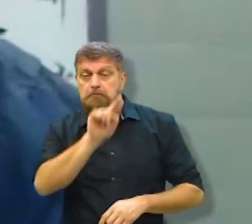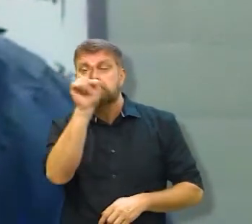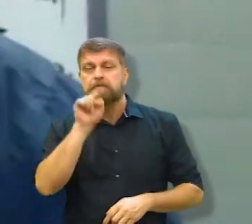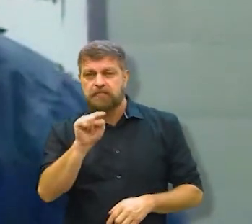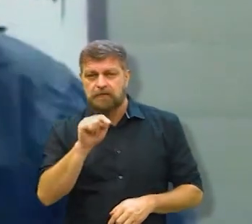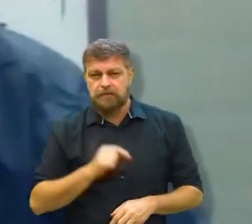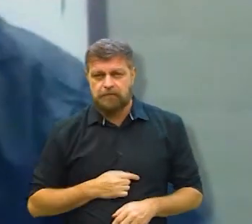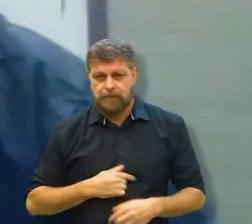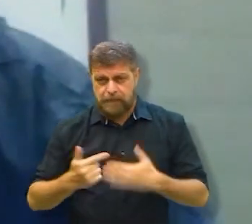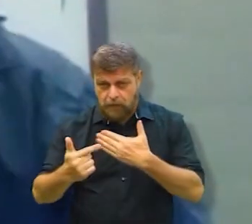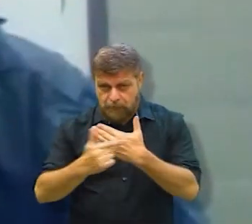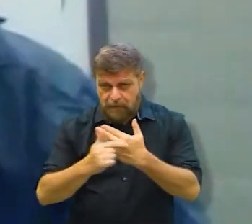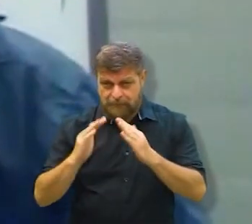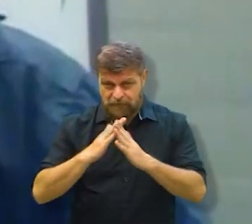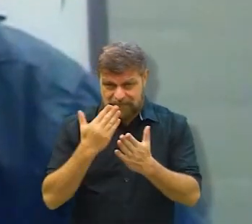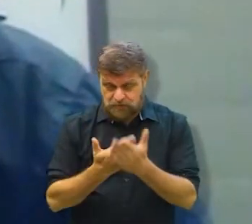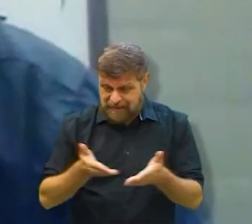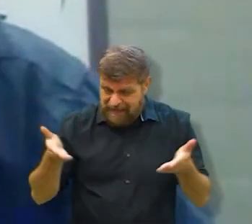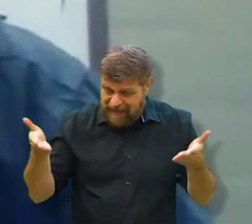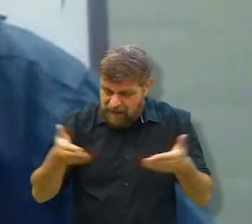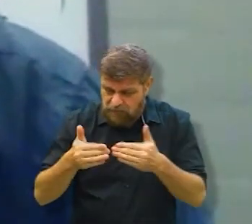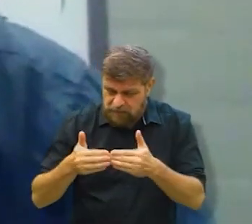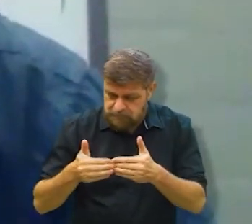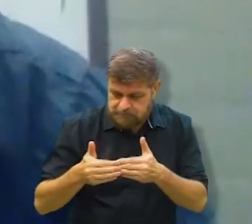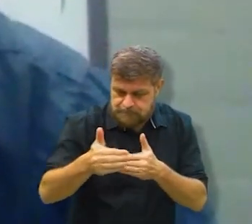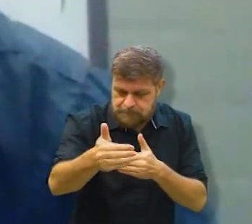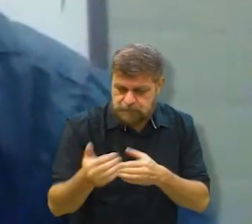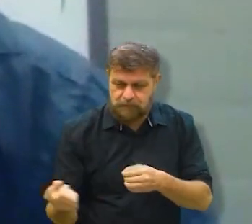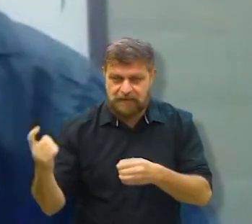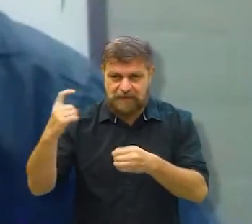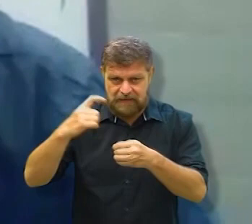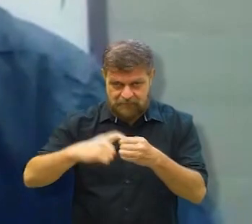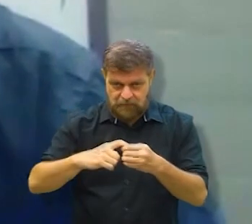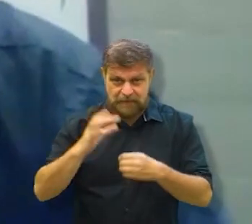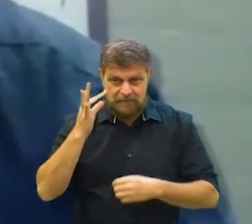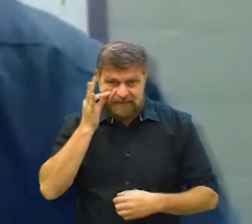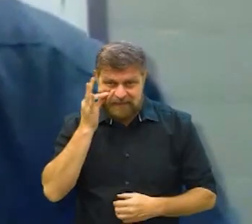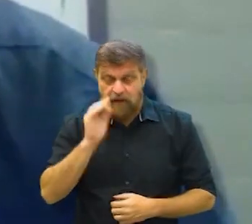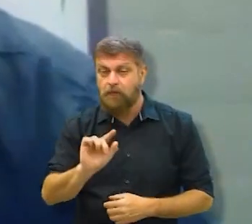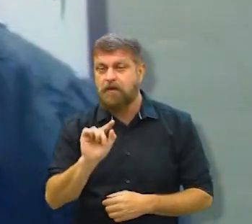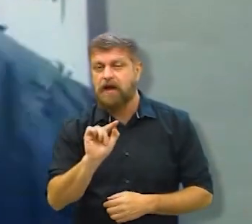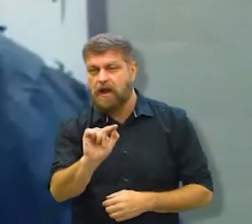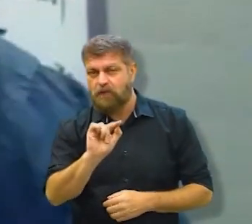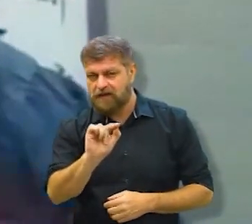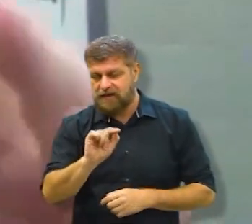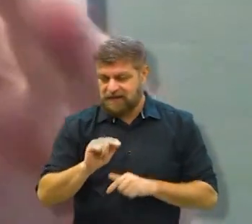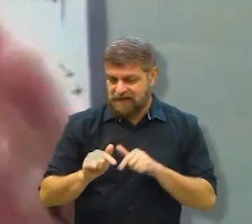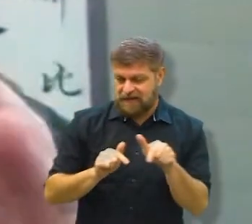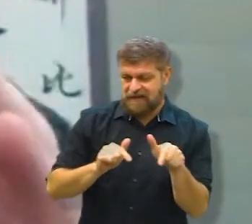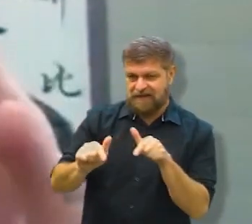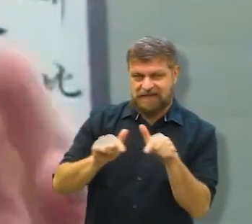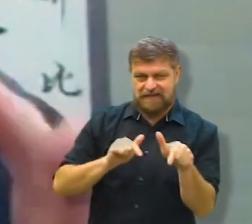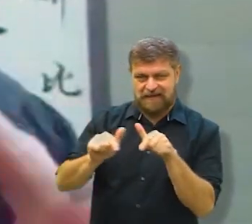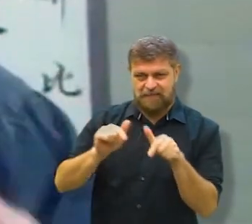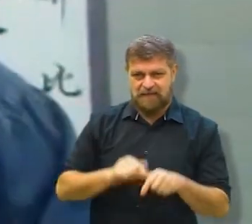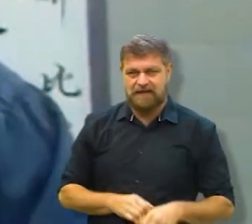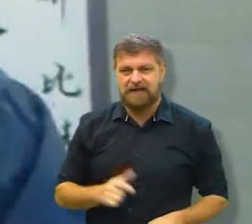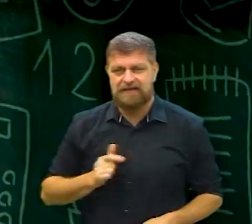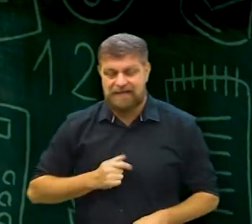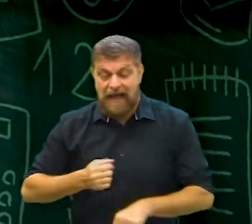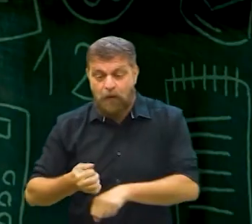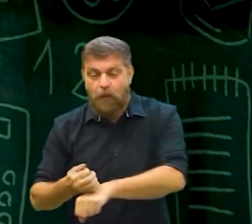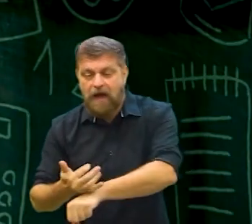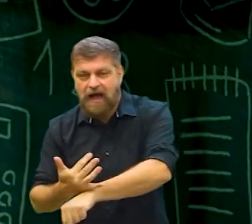Então, o primeiro papel que a escola tem que fazer agora, nesse processo de retomada, é exatamente trabalhar